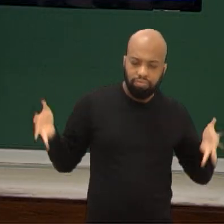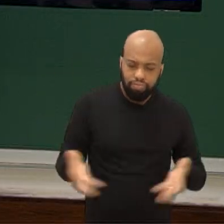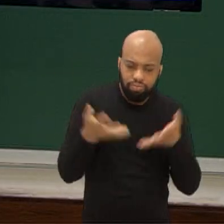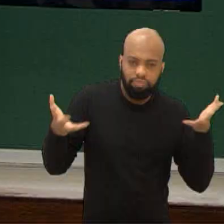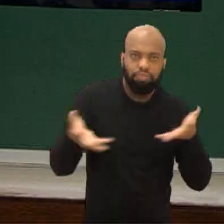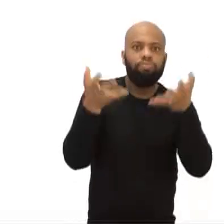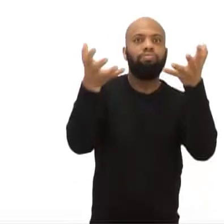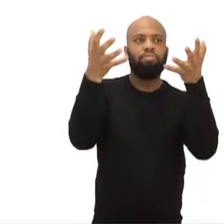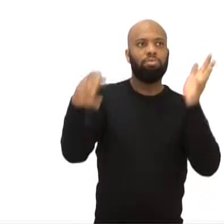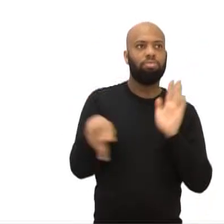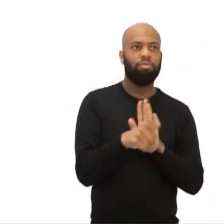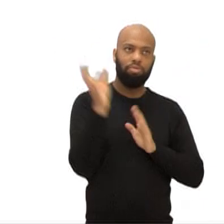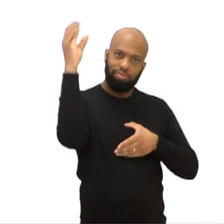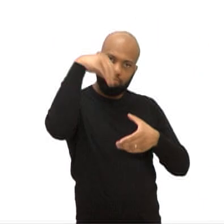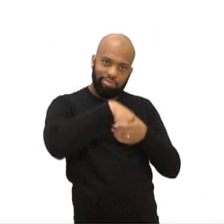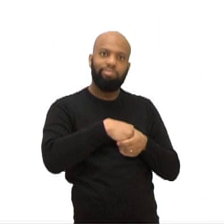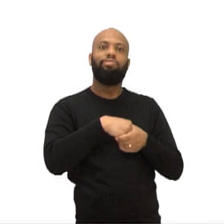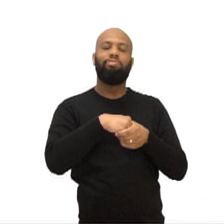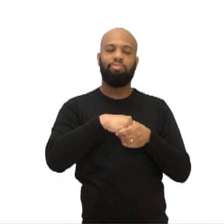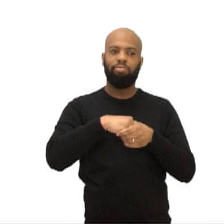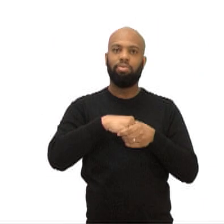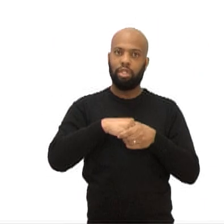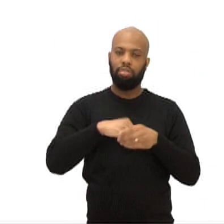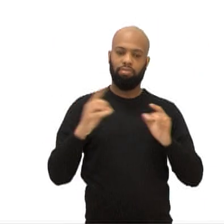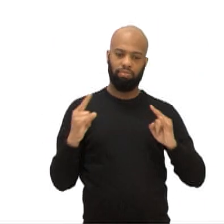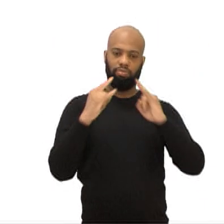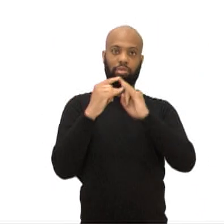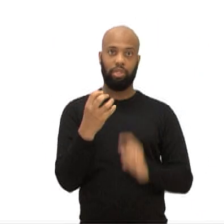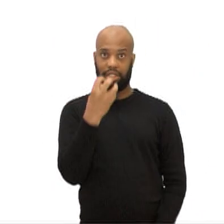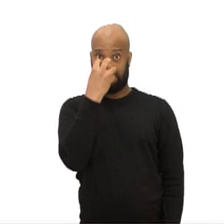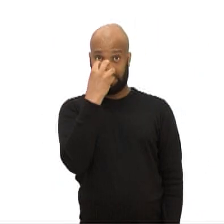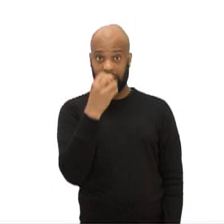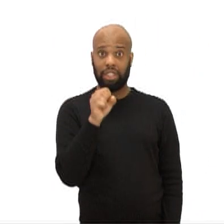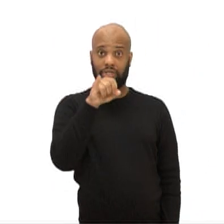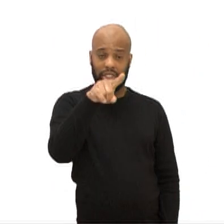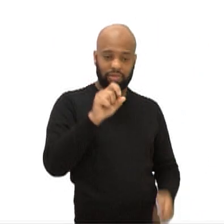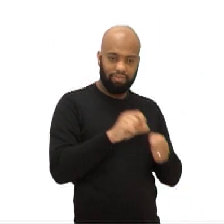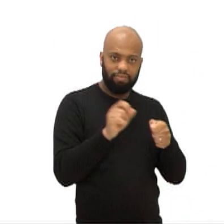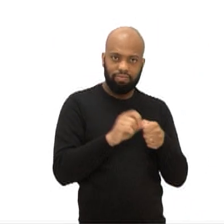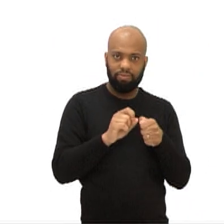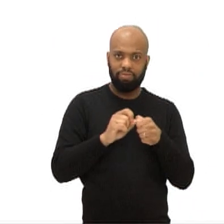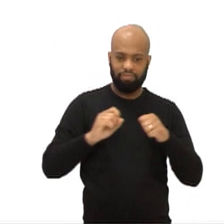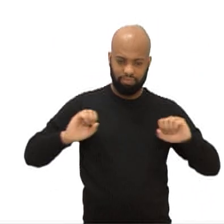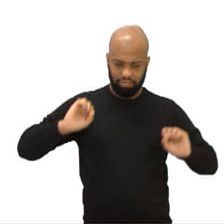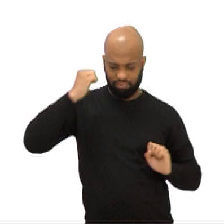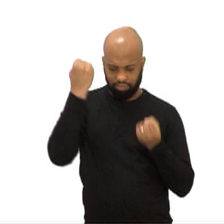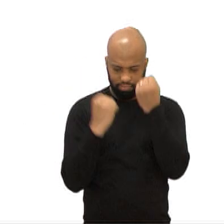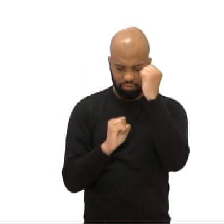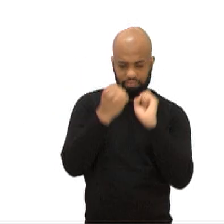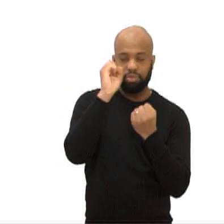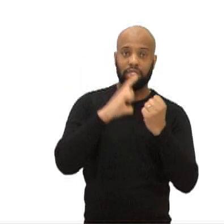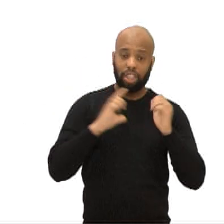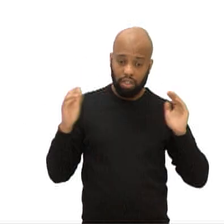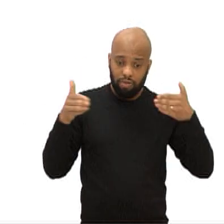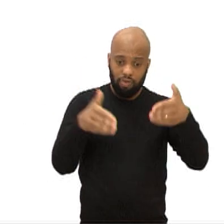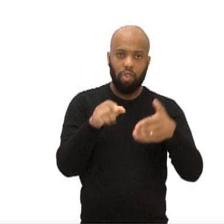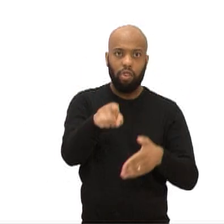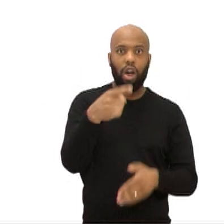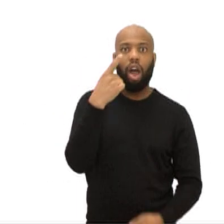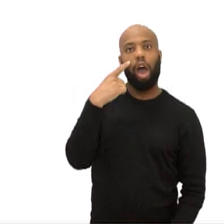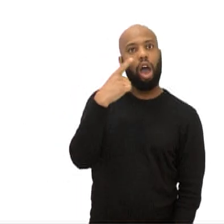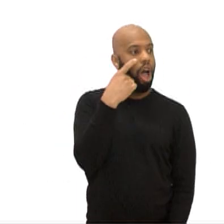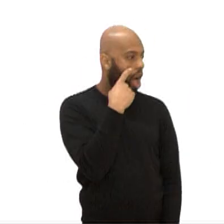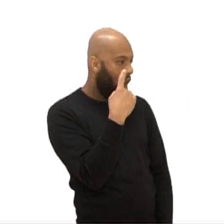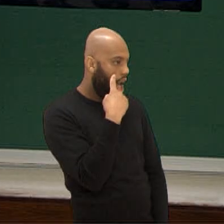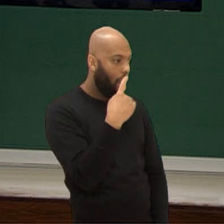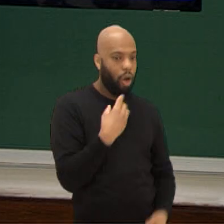atividade circense. Então, quando você pratica um jogo circense, ele está voltado para que você entre nesse mundo